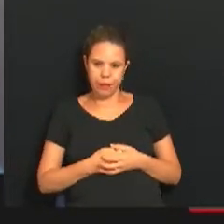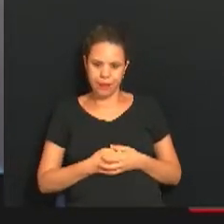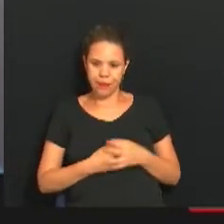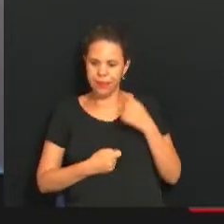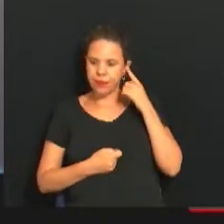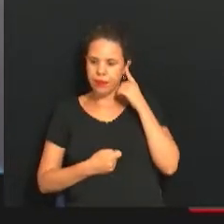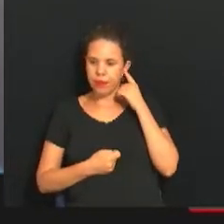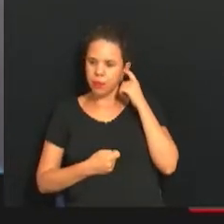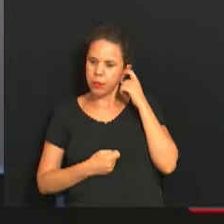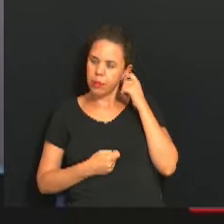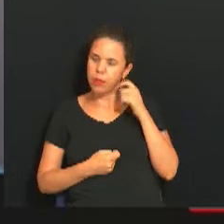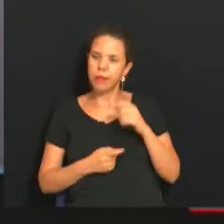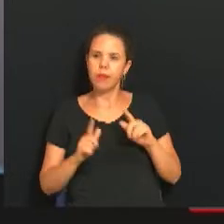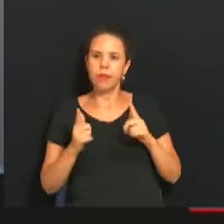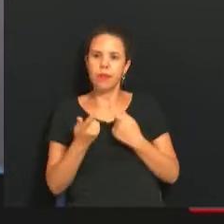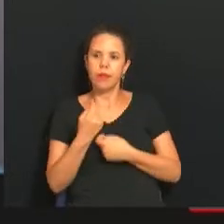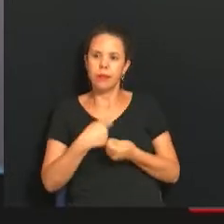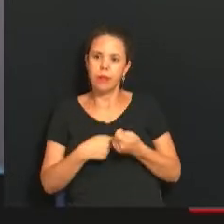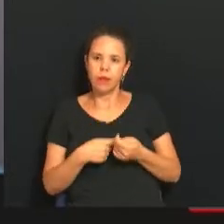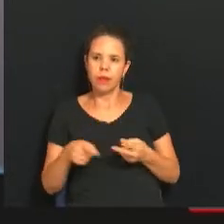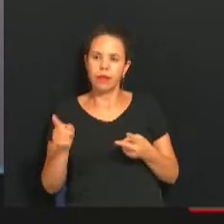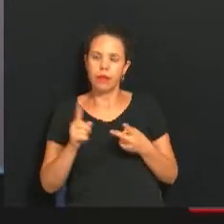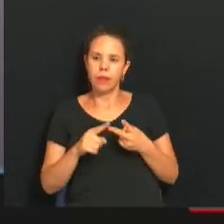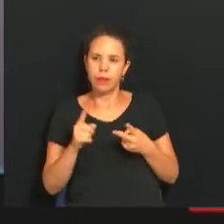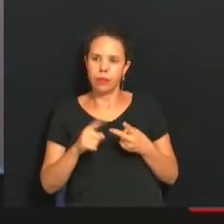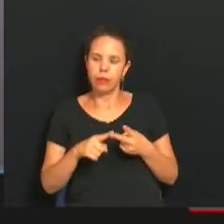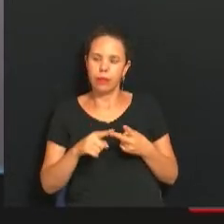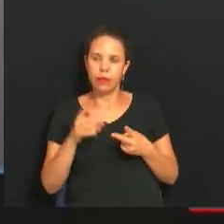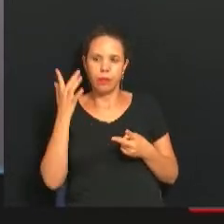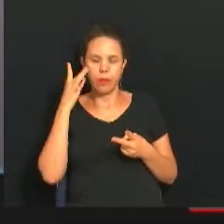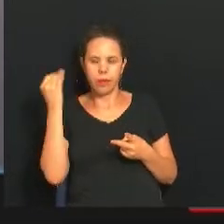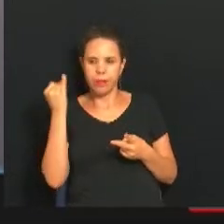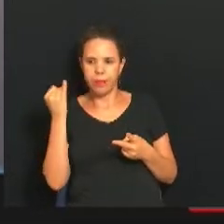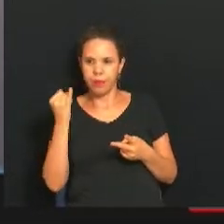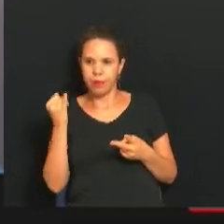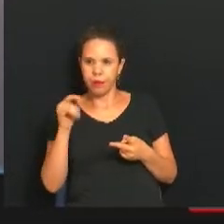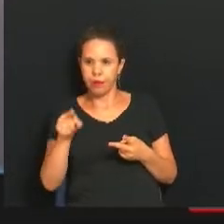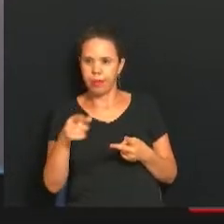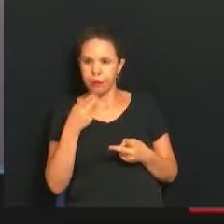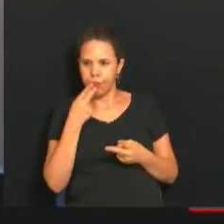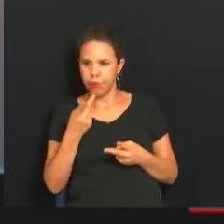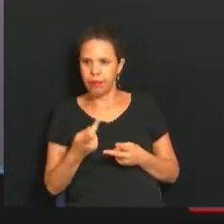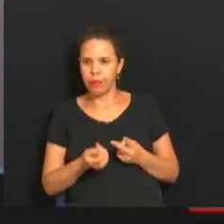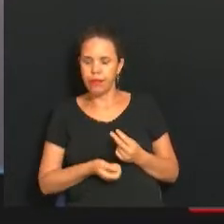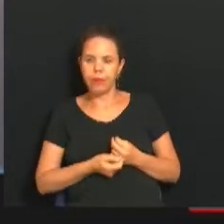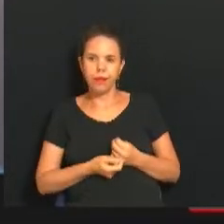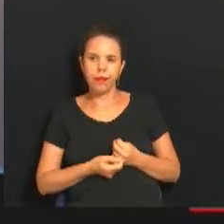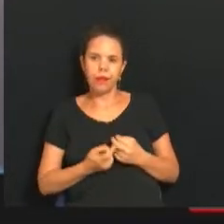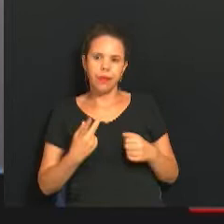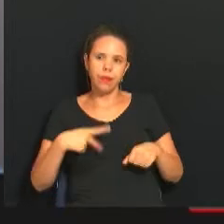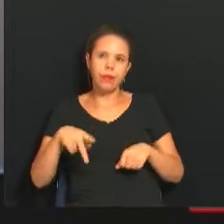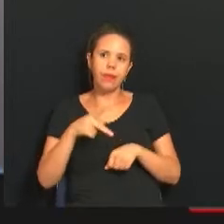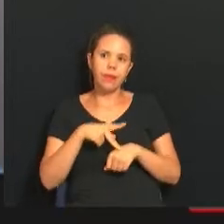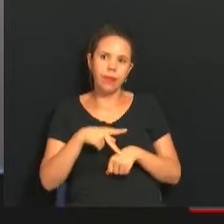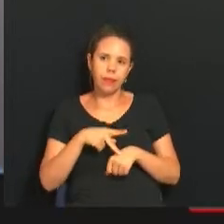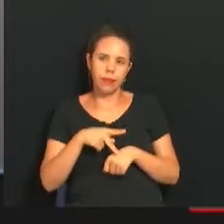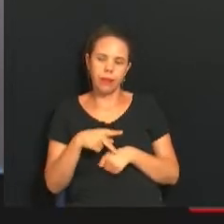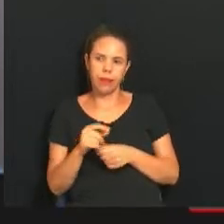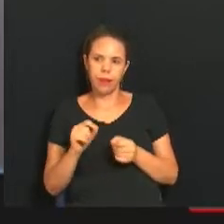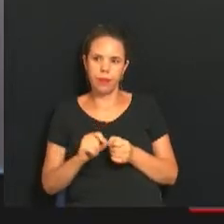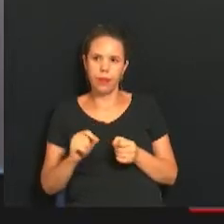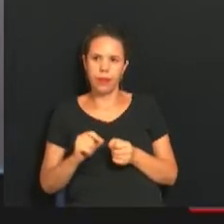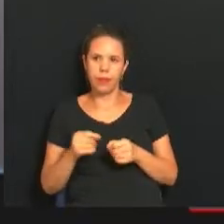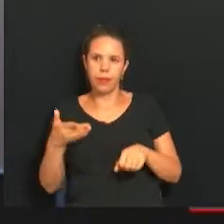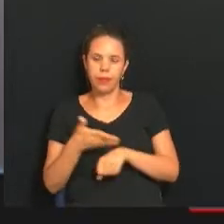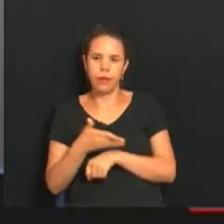questão geoeconômica, né? A segunda questão que eu acho importante é essa que você citou. Um país que passa a fazer parte